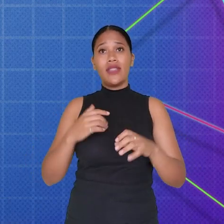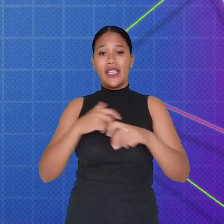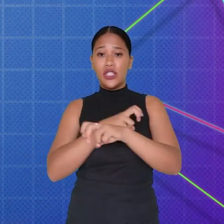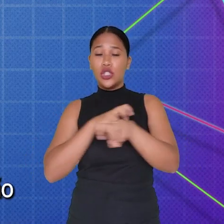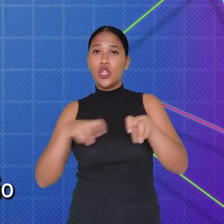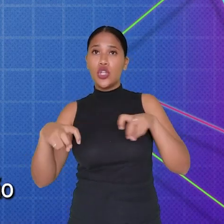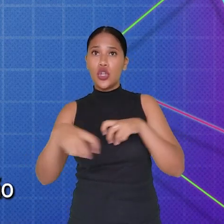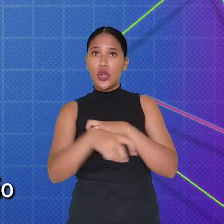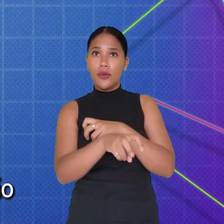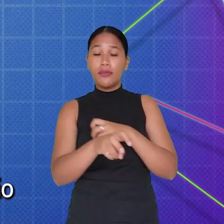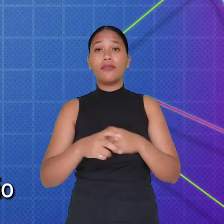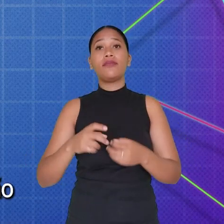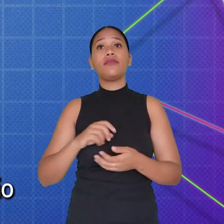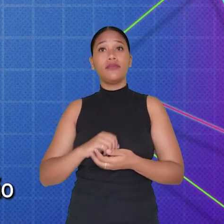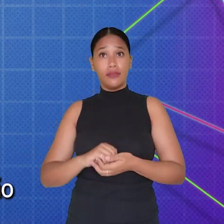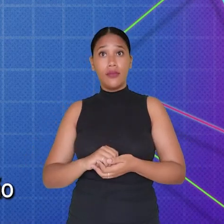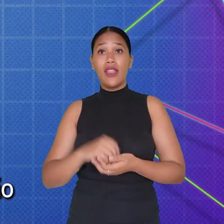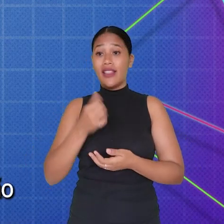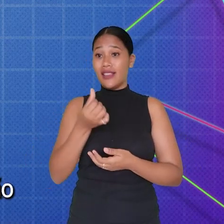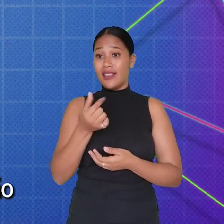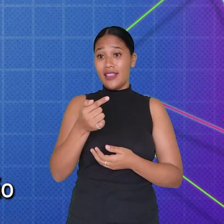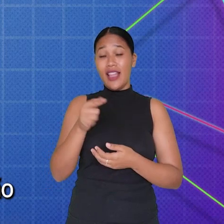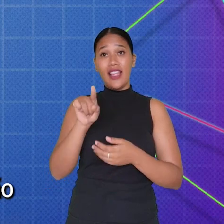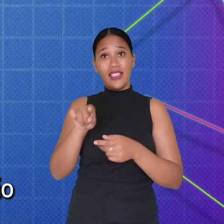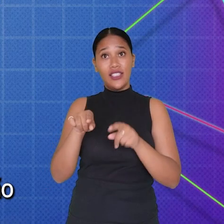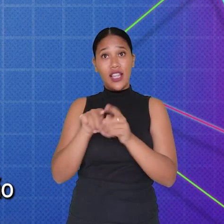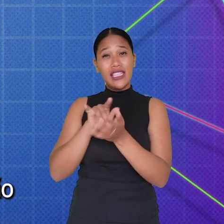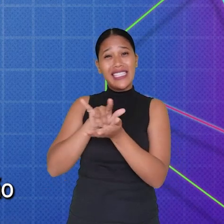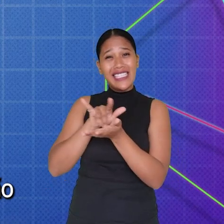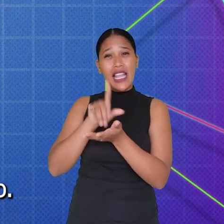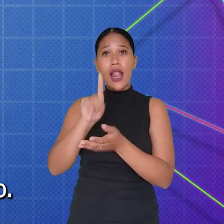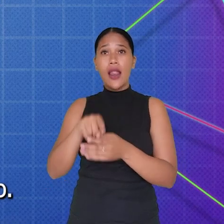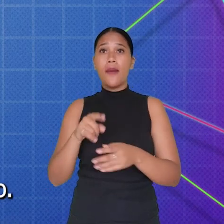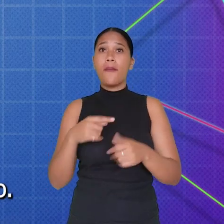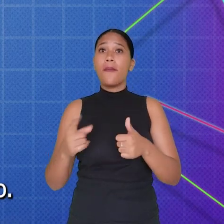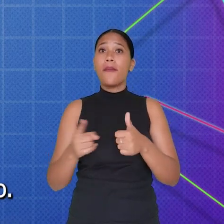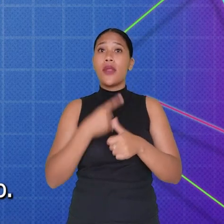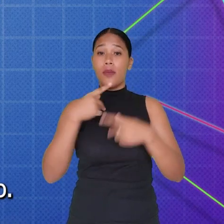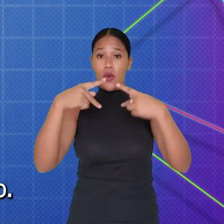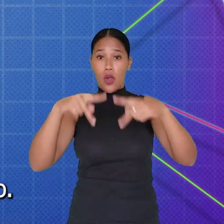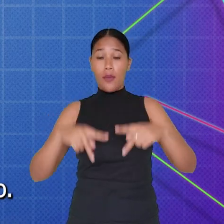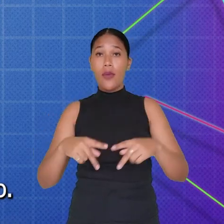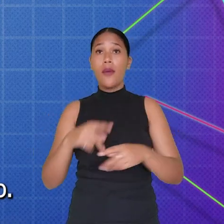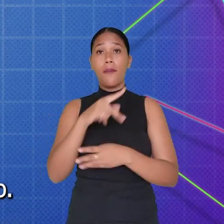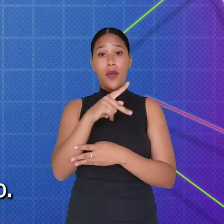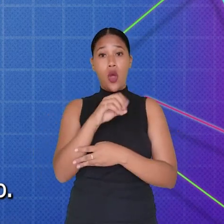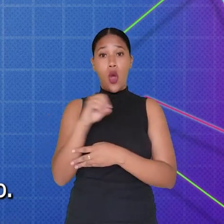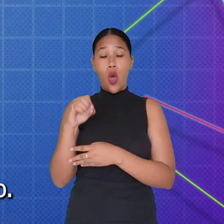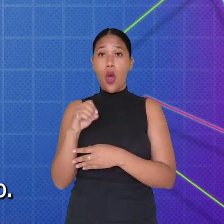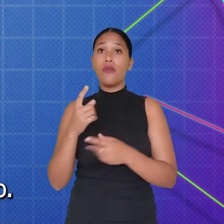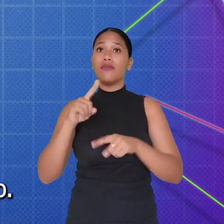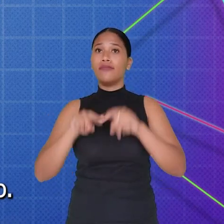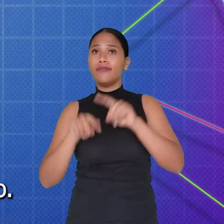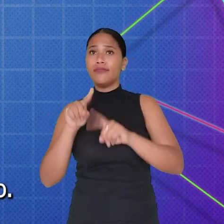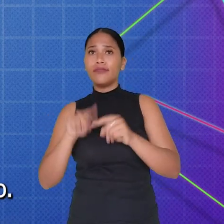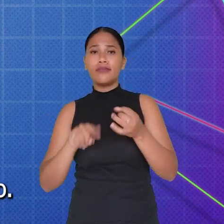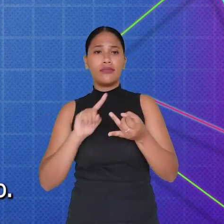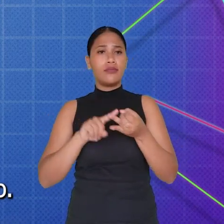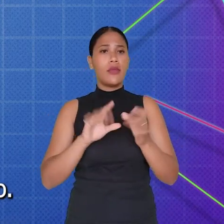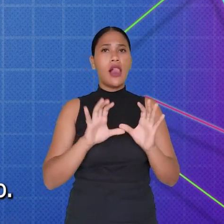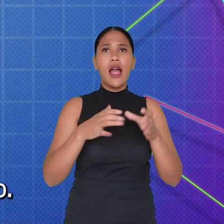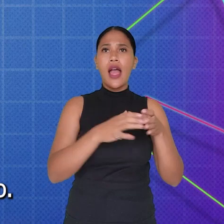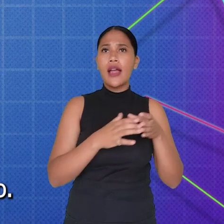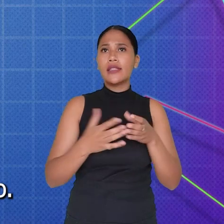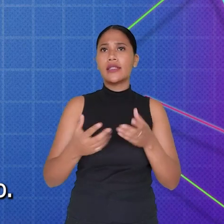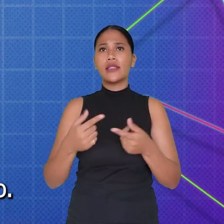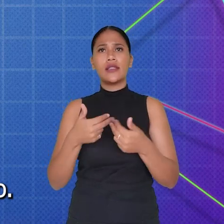transporte. A Simula 67 foi a primeira linguagem de programação a incorporar conceitos de POO, como objetos,